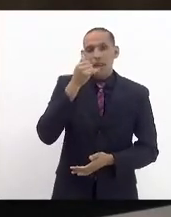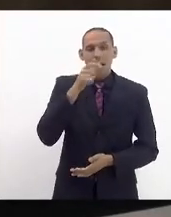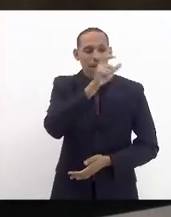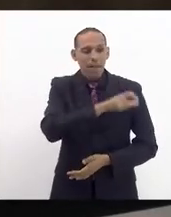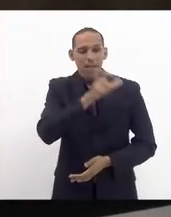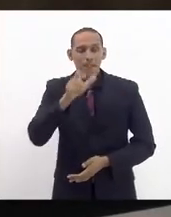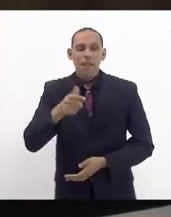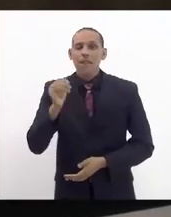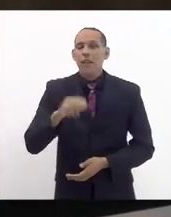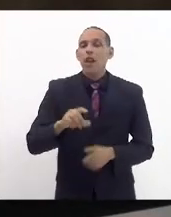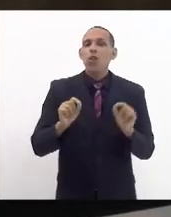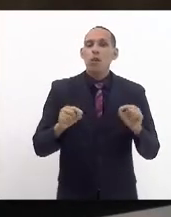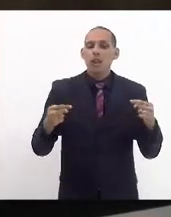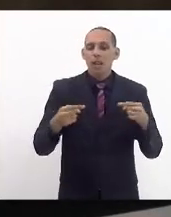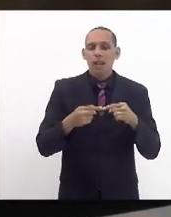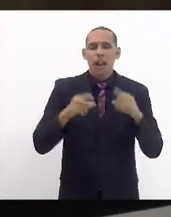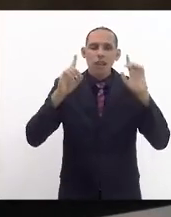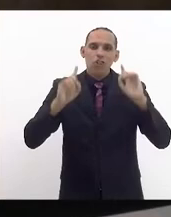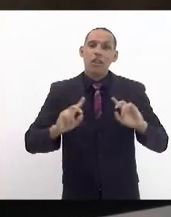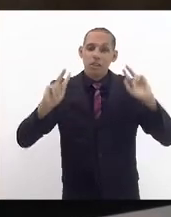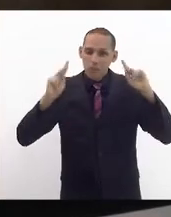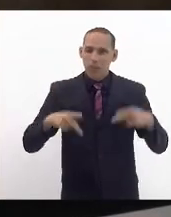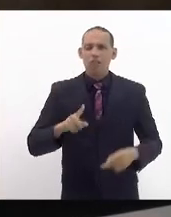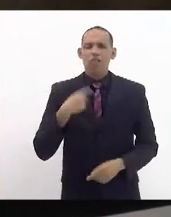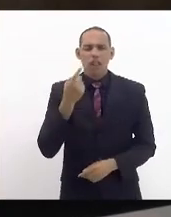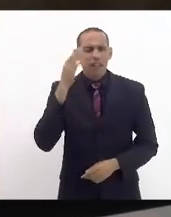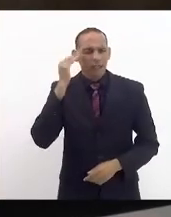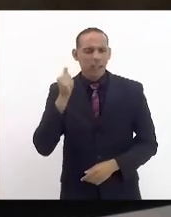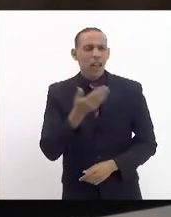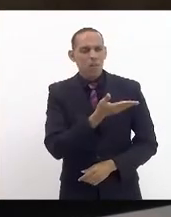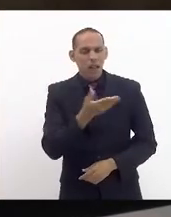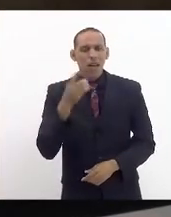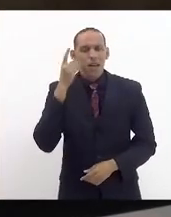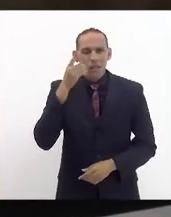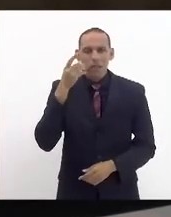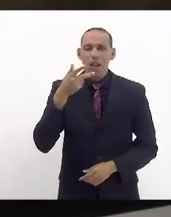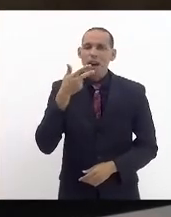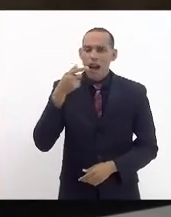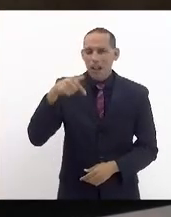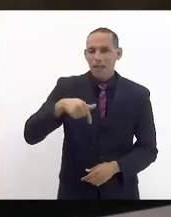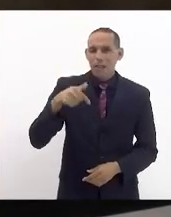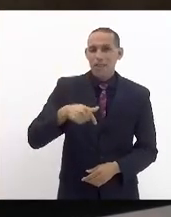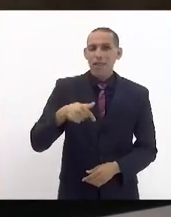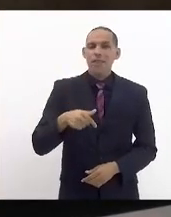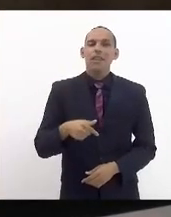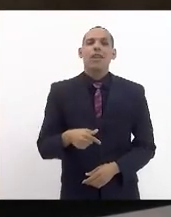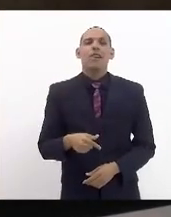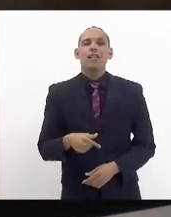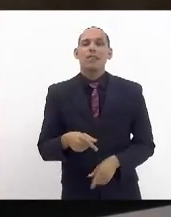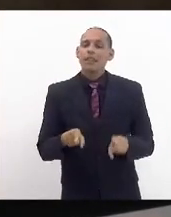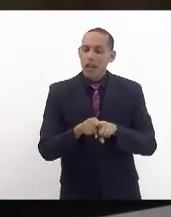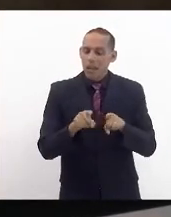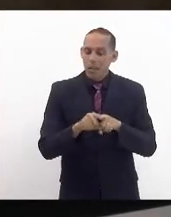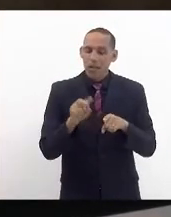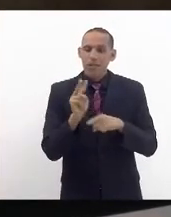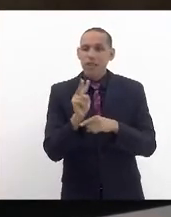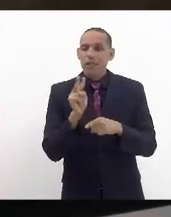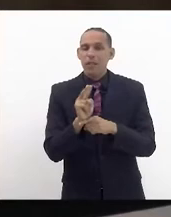na questão dos direitos humanos. A gente sabe que essas deputadas que falaram aqui são as mesmas que